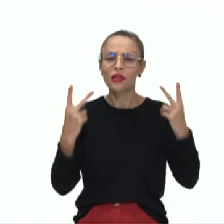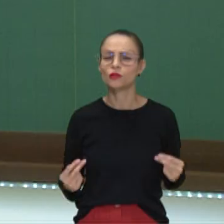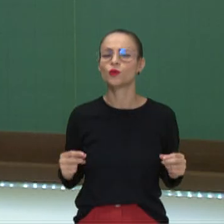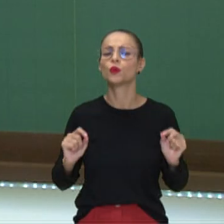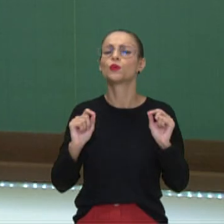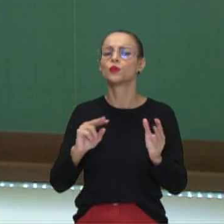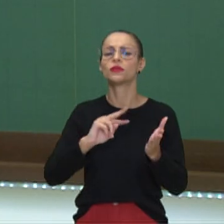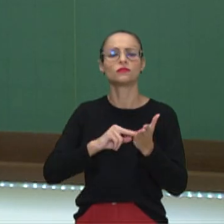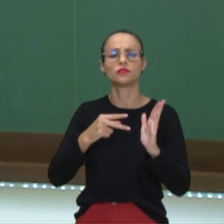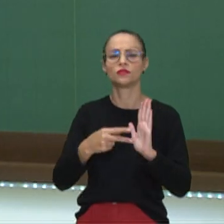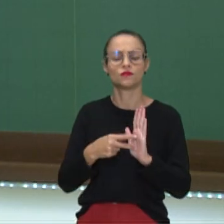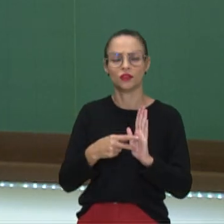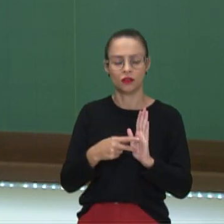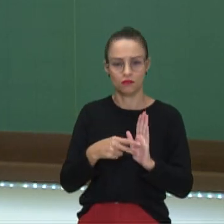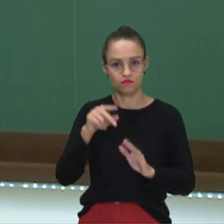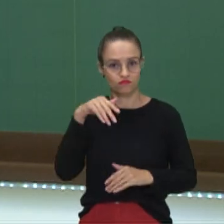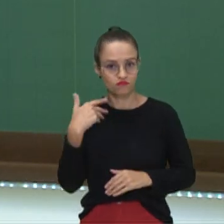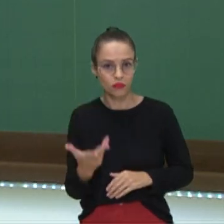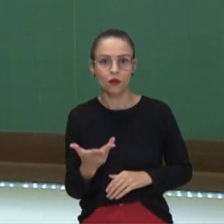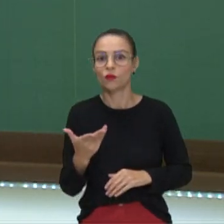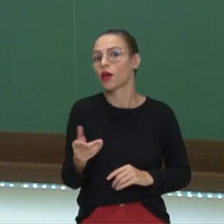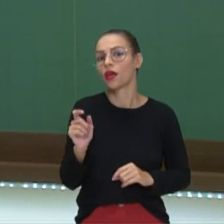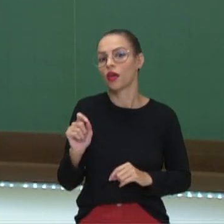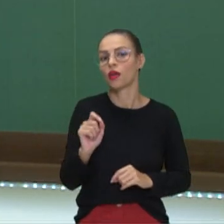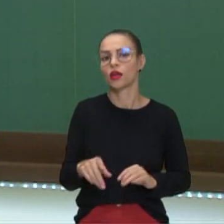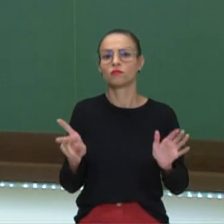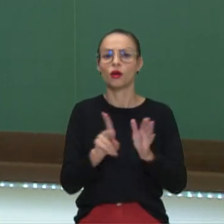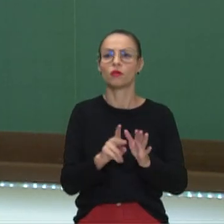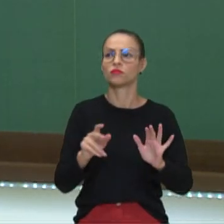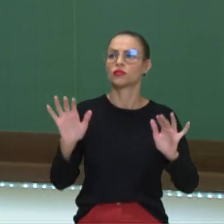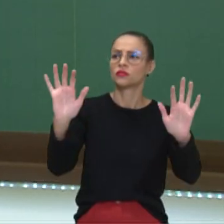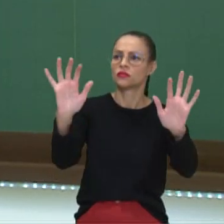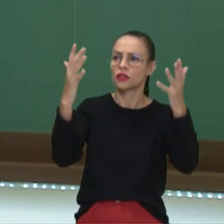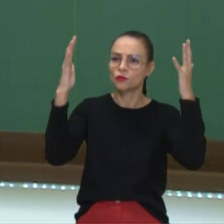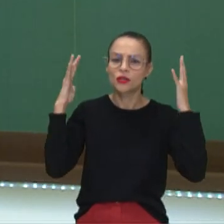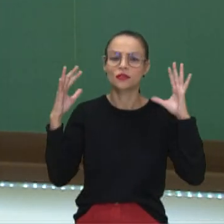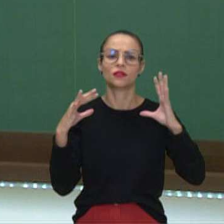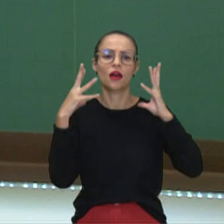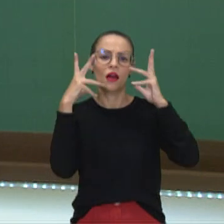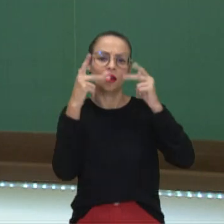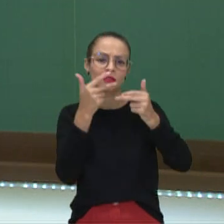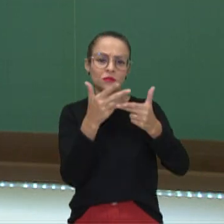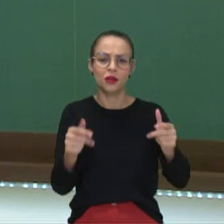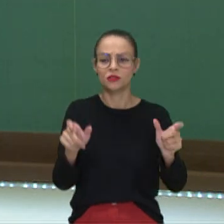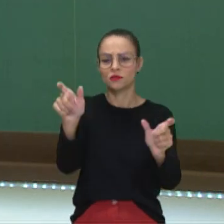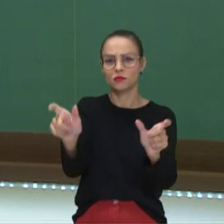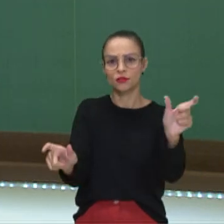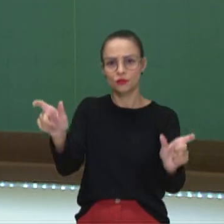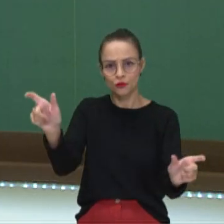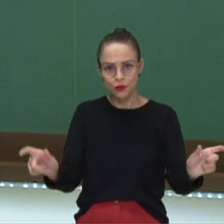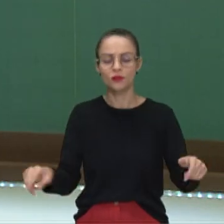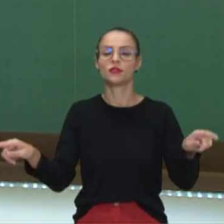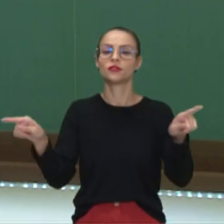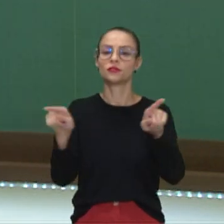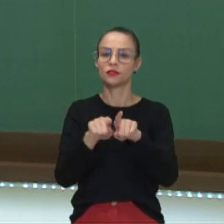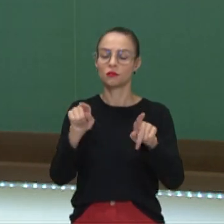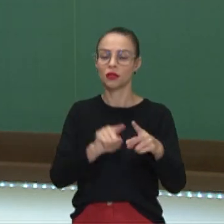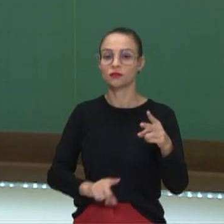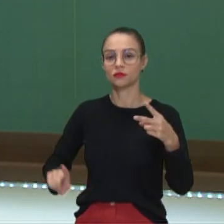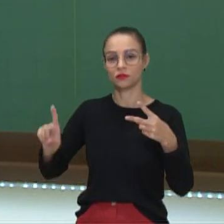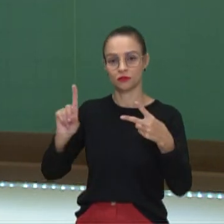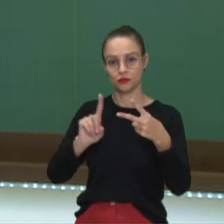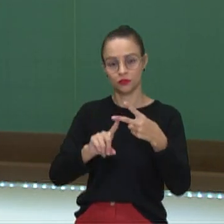seriam esses motivos naturalistas? Então, seria, né, da natureza, os animais, as pessoas, e também em